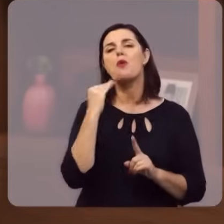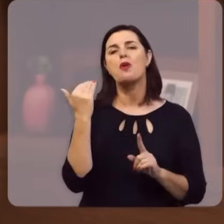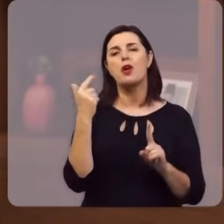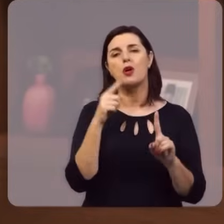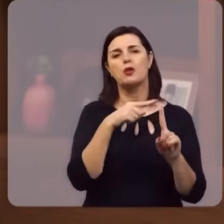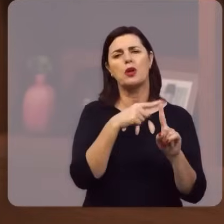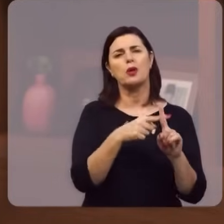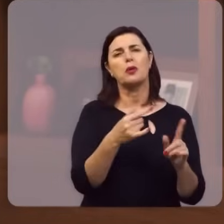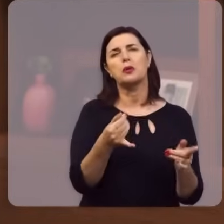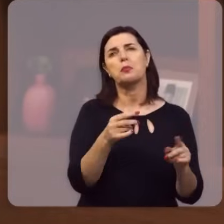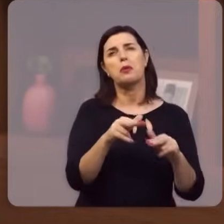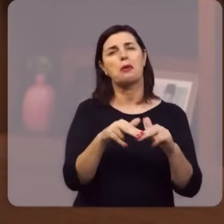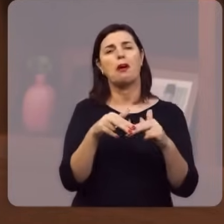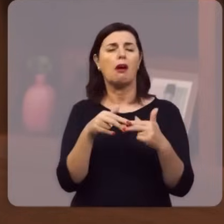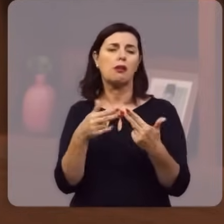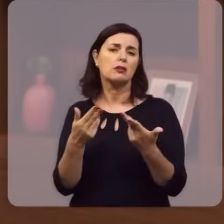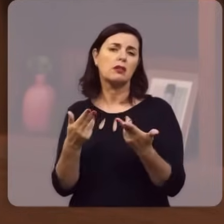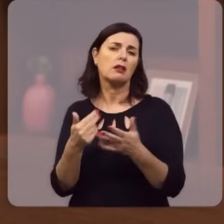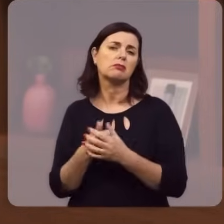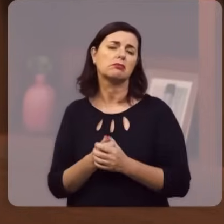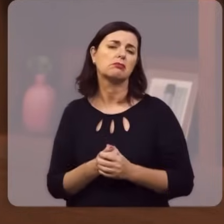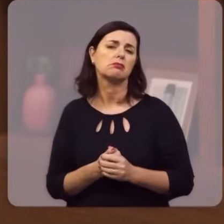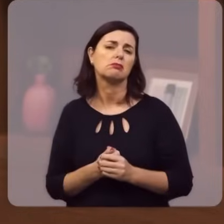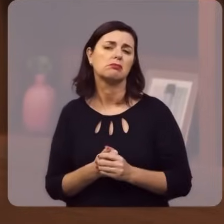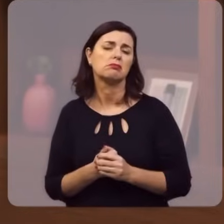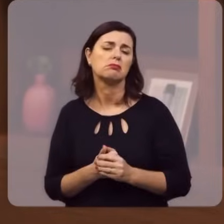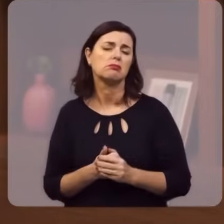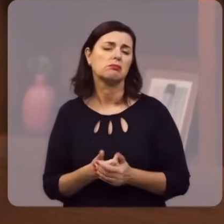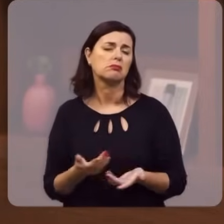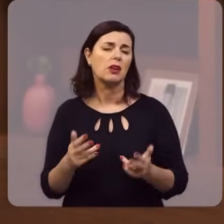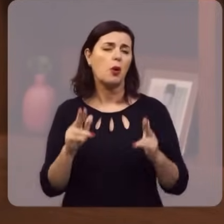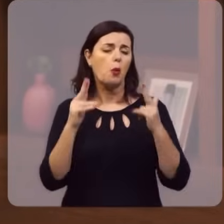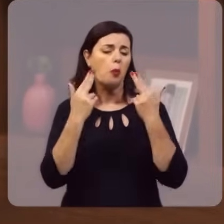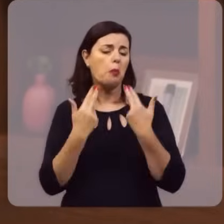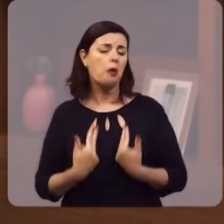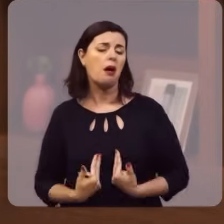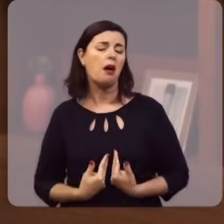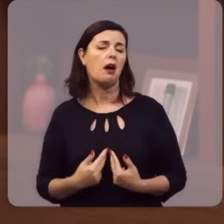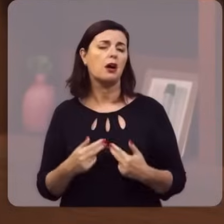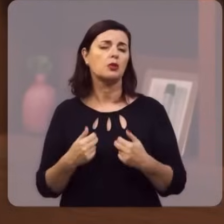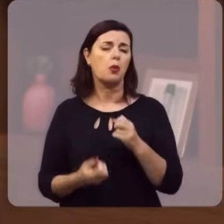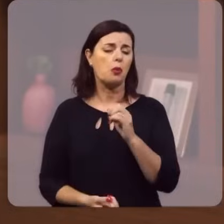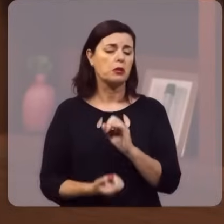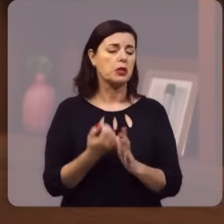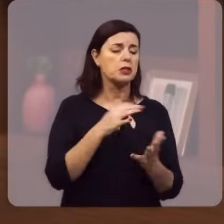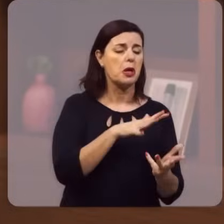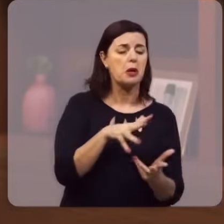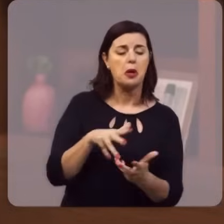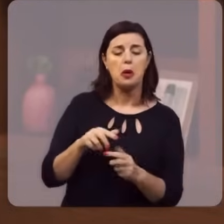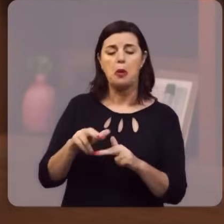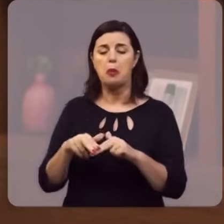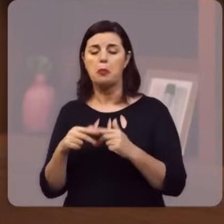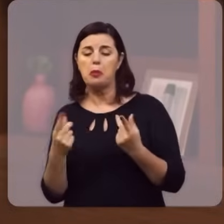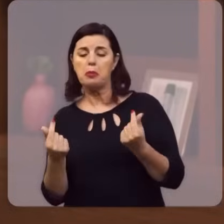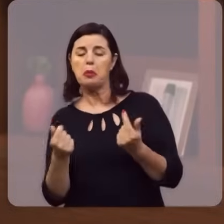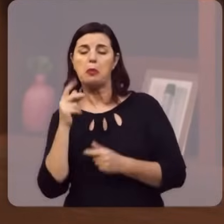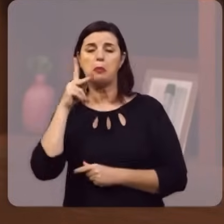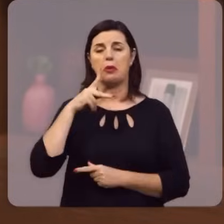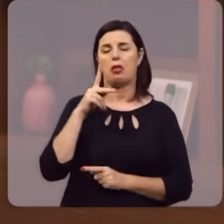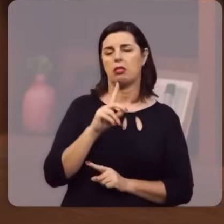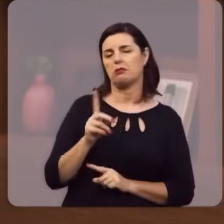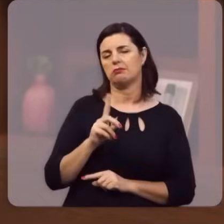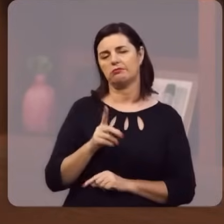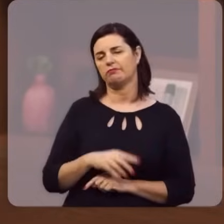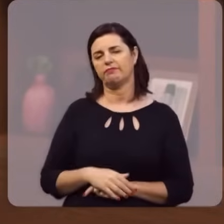cruz por circunstâncias é humanas ou terrenas ou econômicas ou